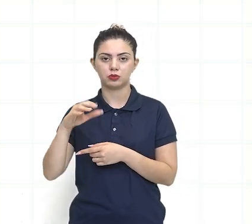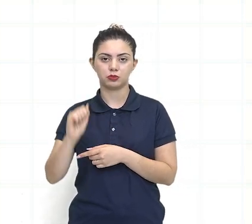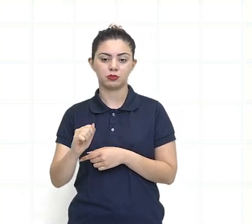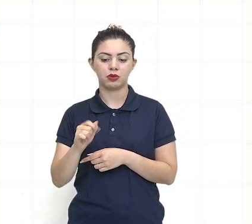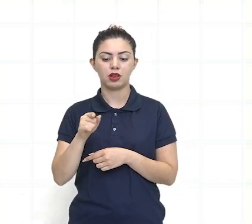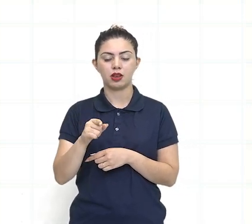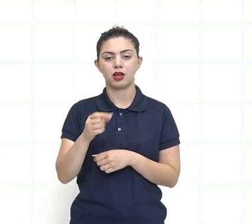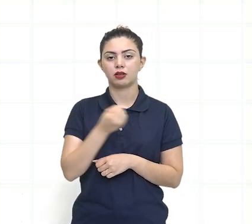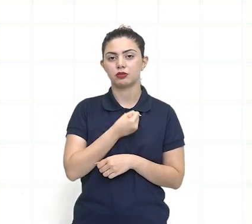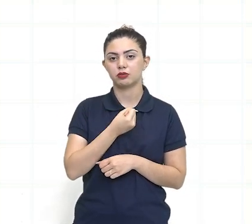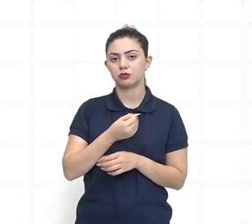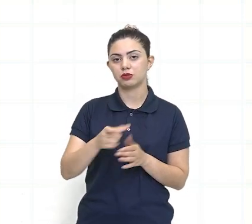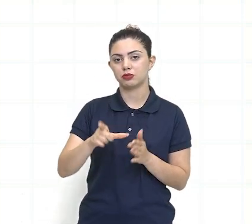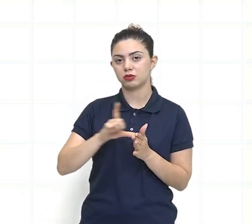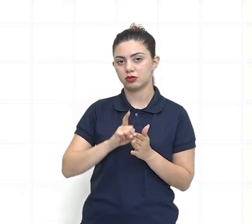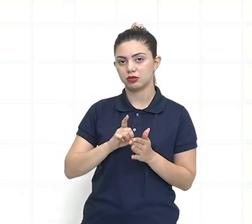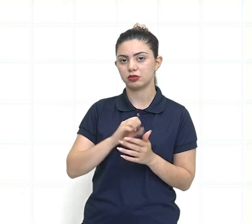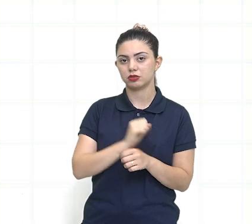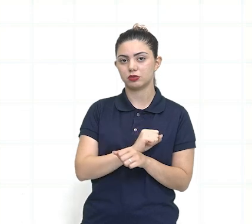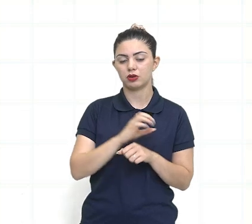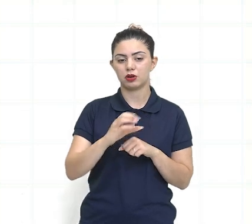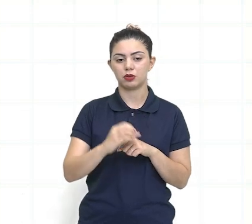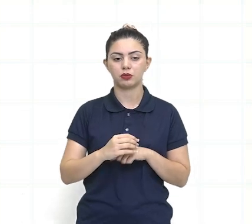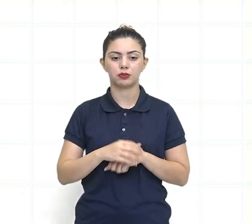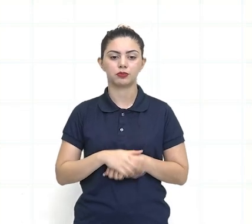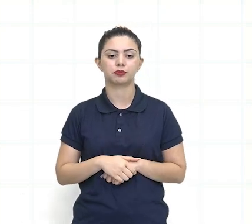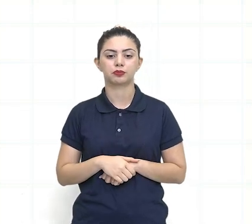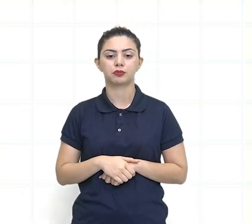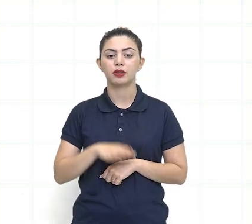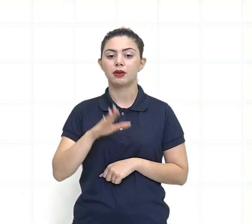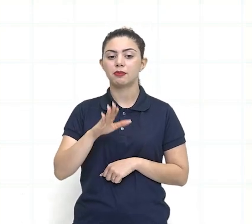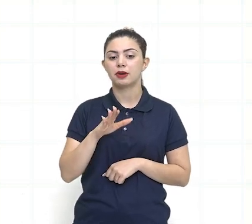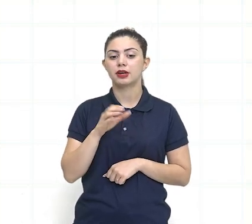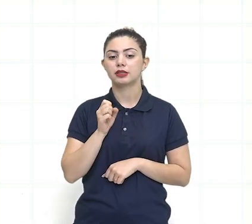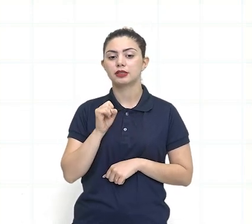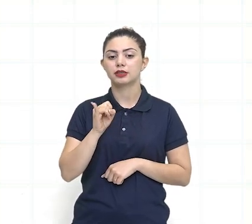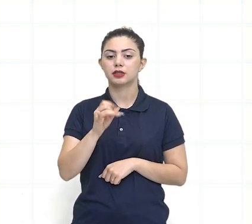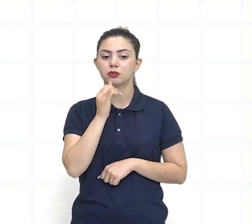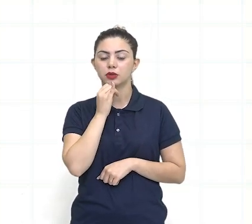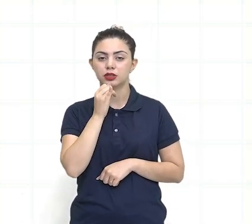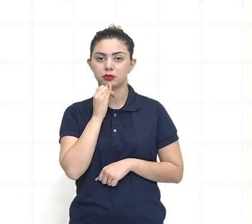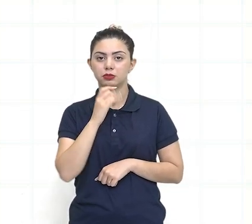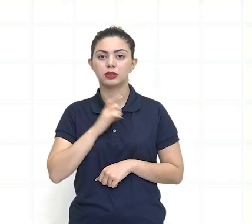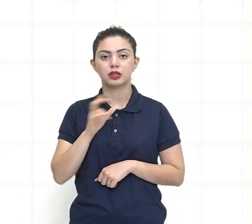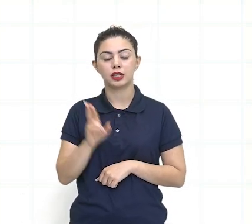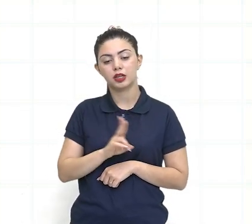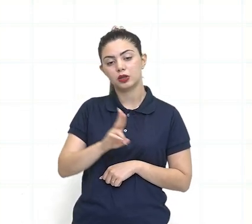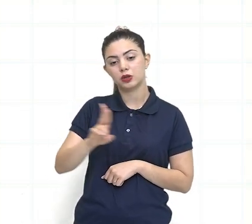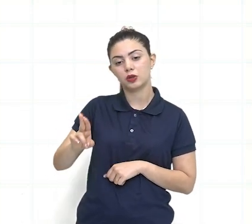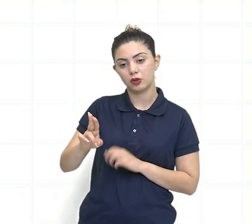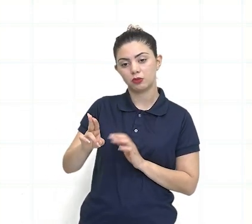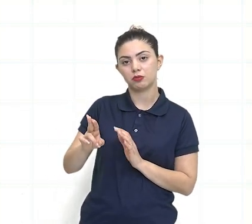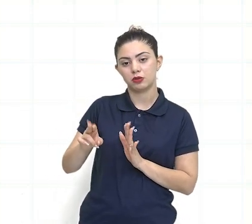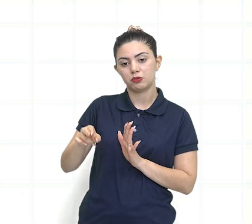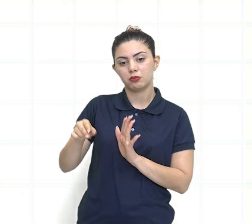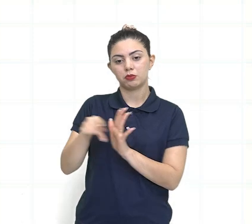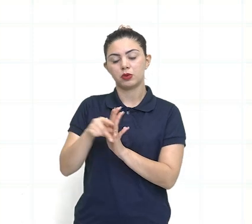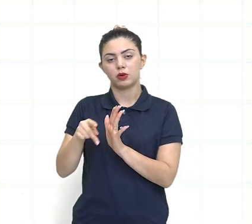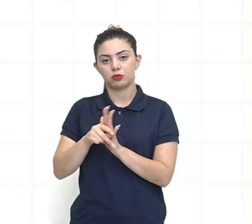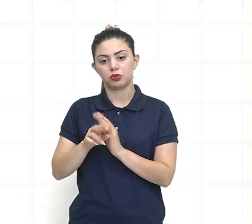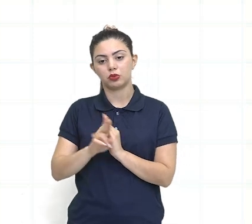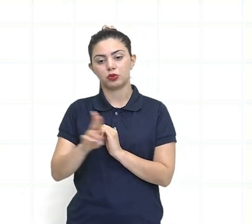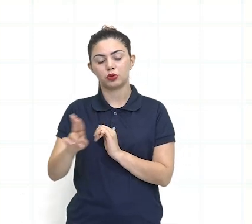numeral. Agora, ele é empregado antes de nomes próprios, veja, se o artigo indefinido